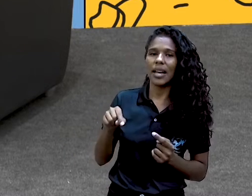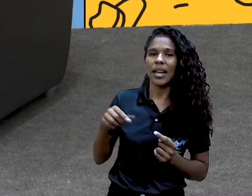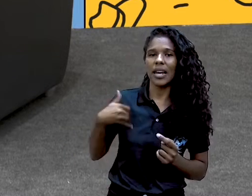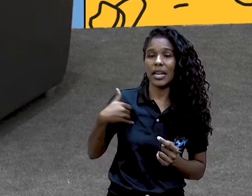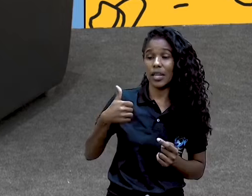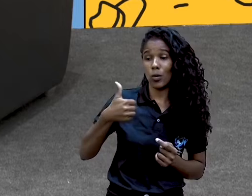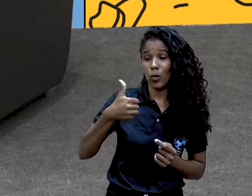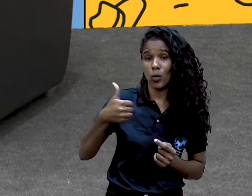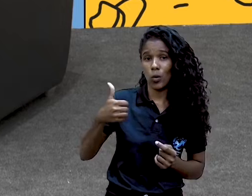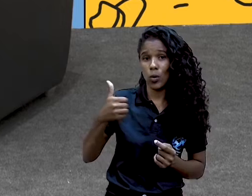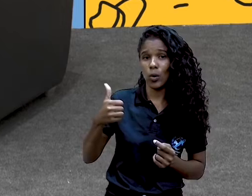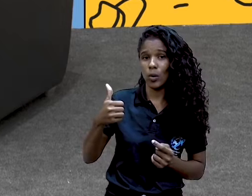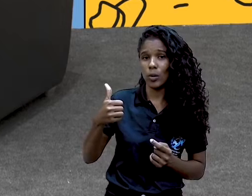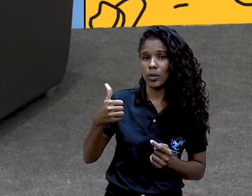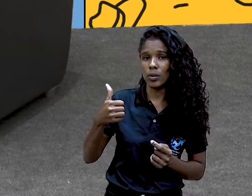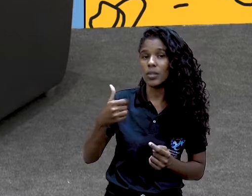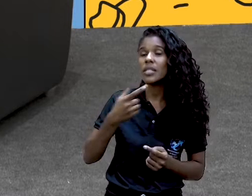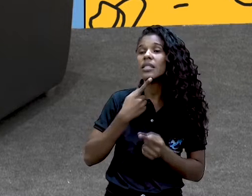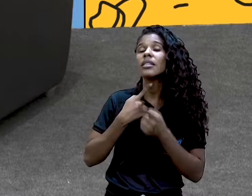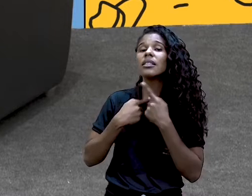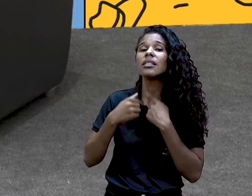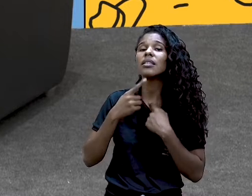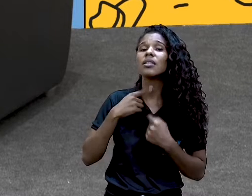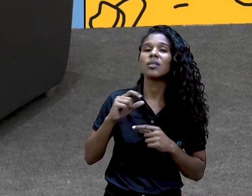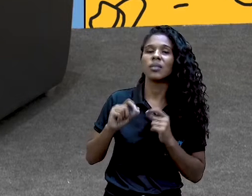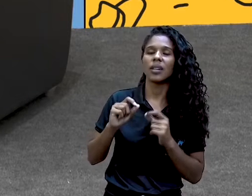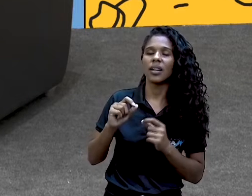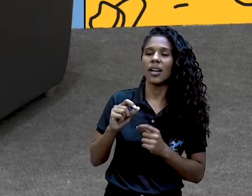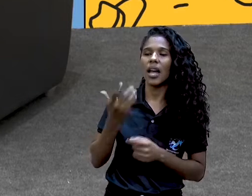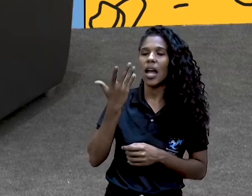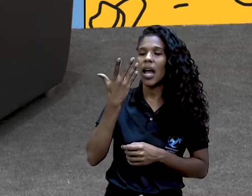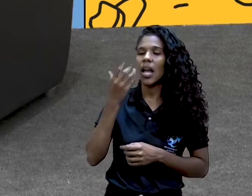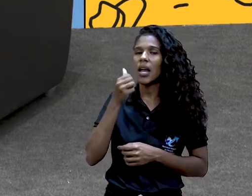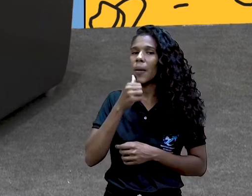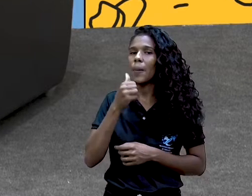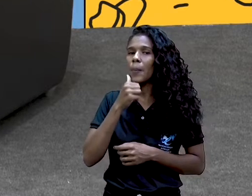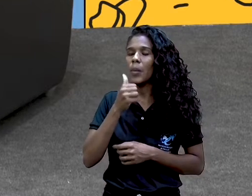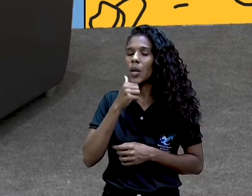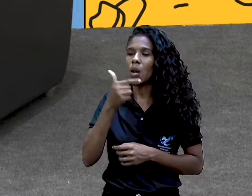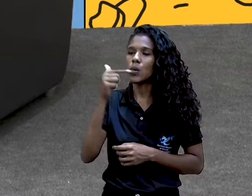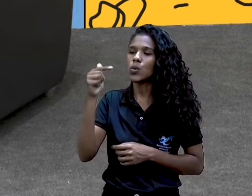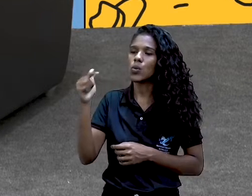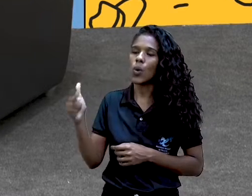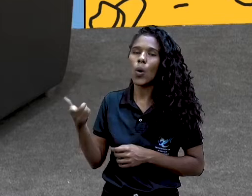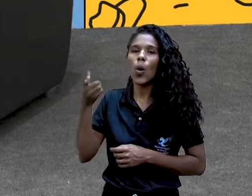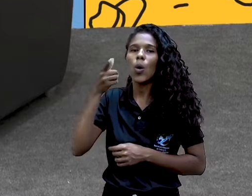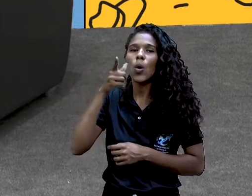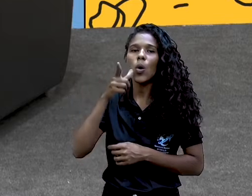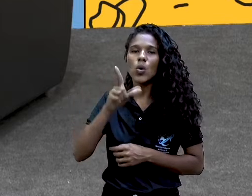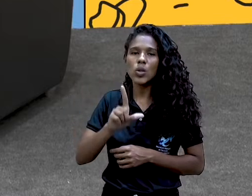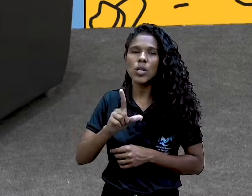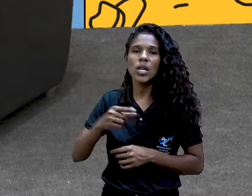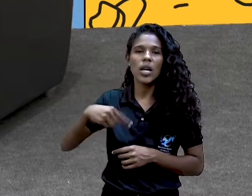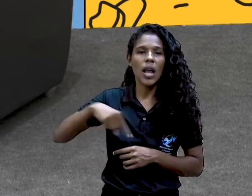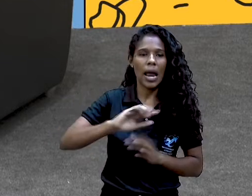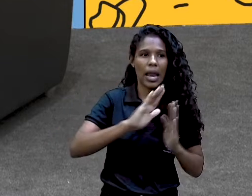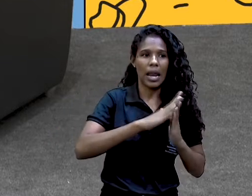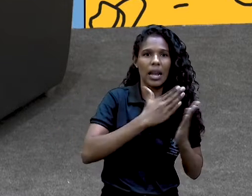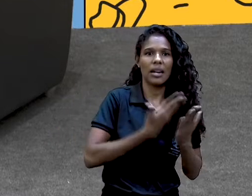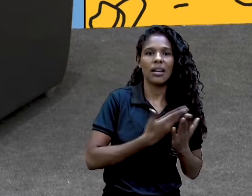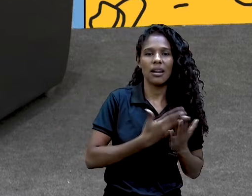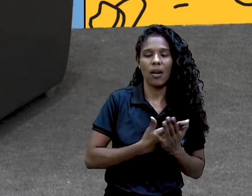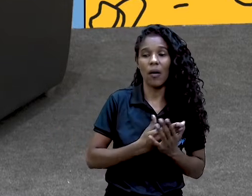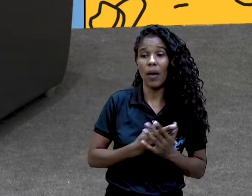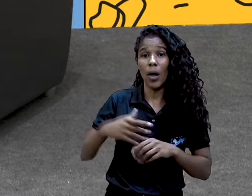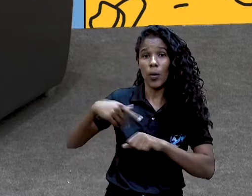uma escola com 11 anos. Mesmo, sabe, contra as regras do país onde ela vive, que é o Paquistão.